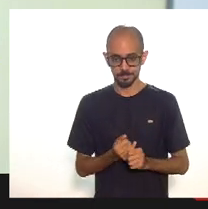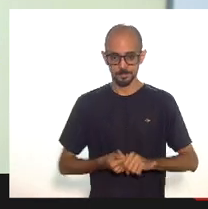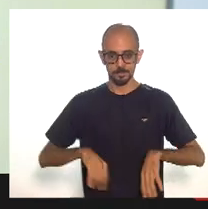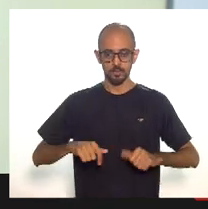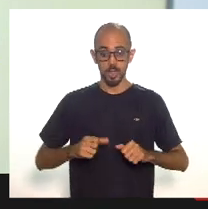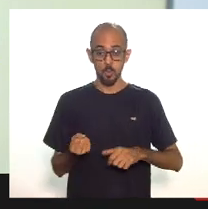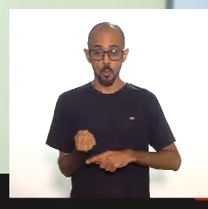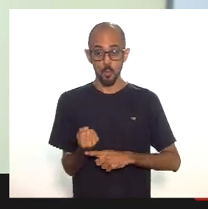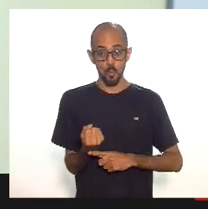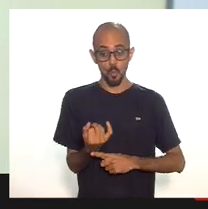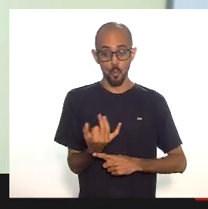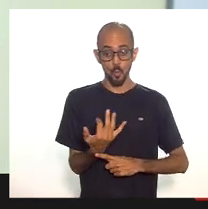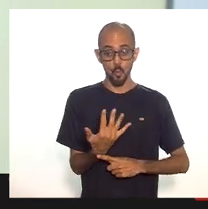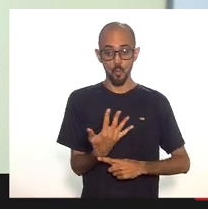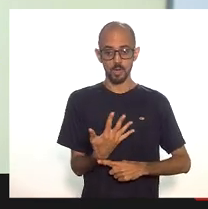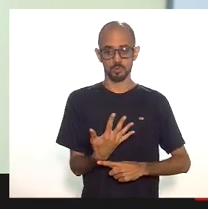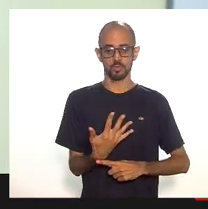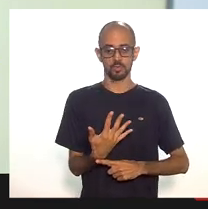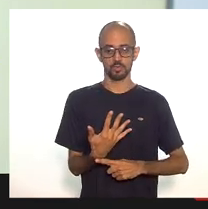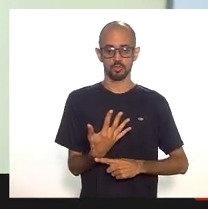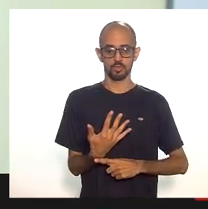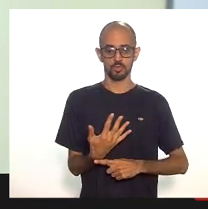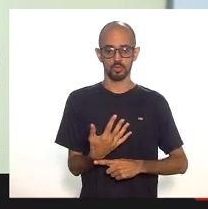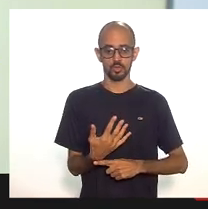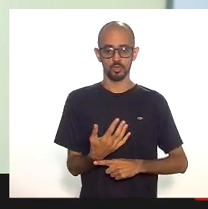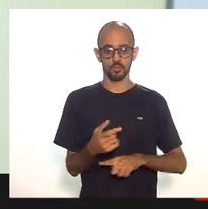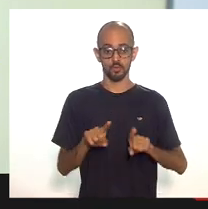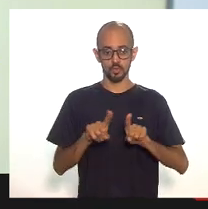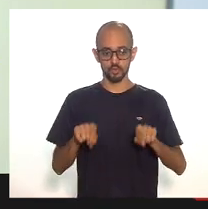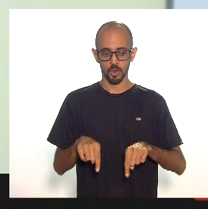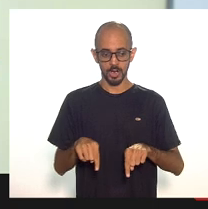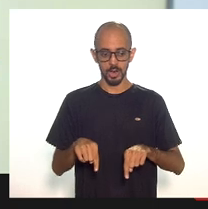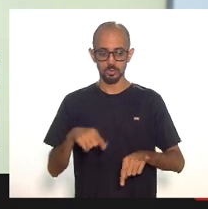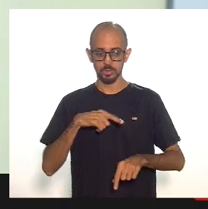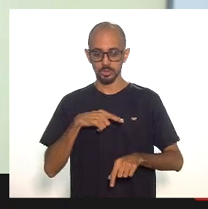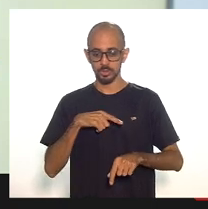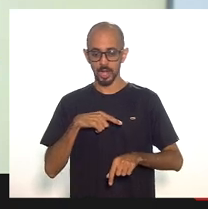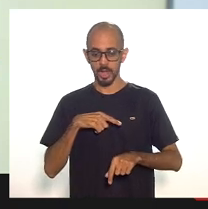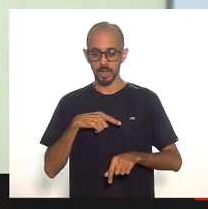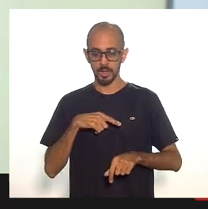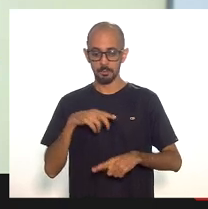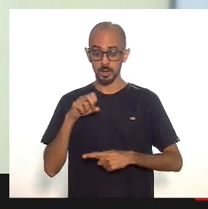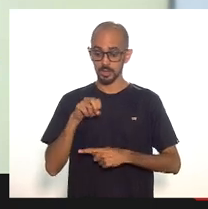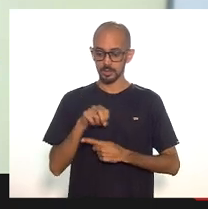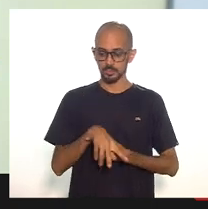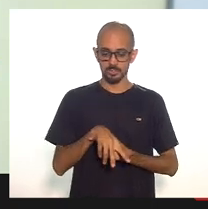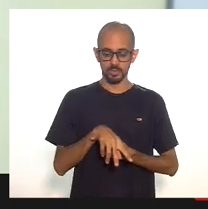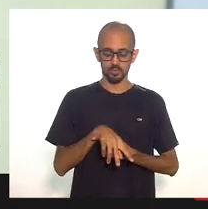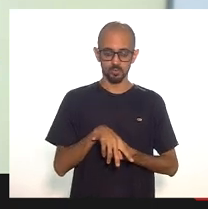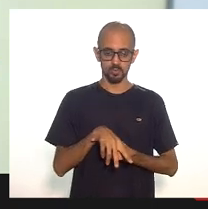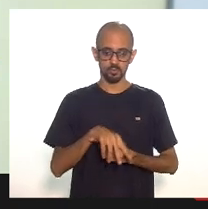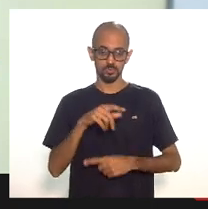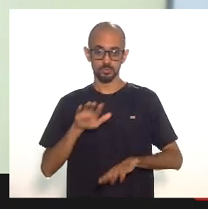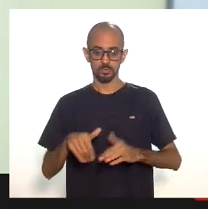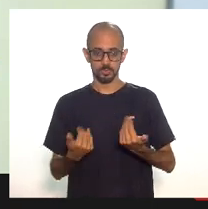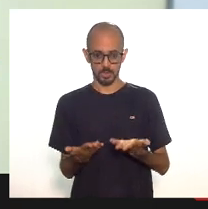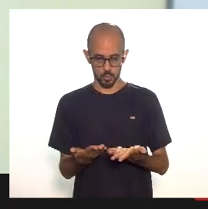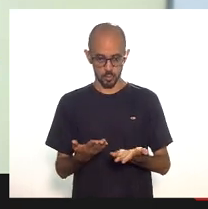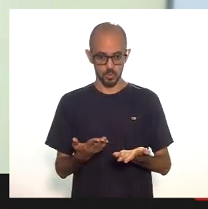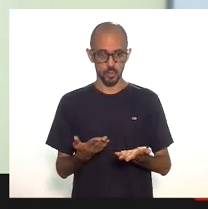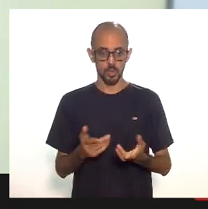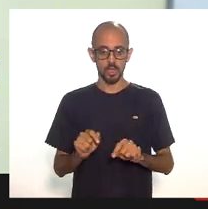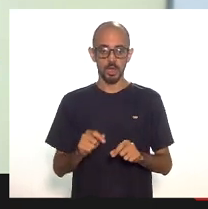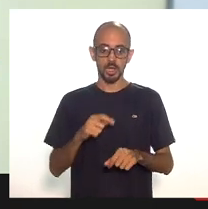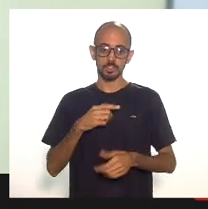da quantidade de RH disponível para ser contratado. Então, para você ter uma ideia, nós